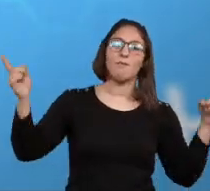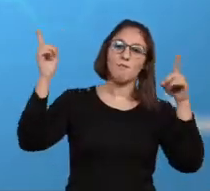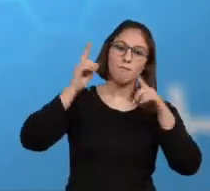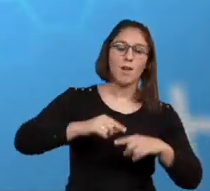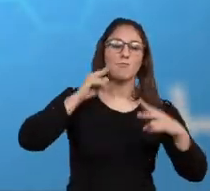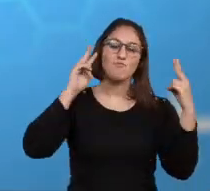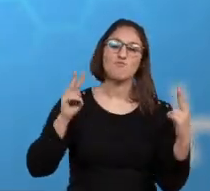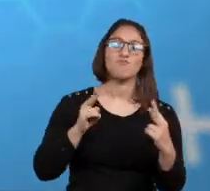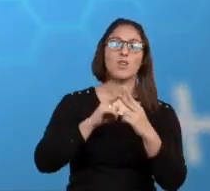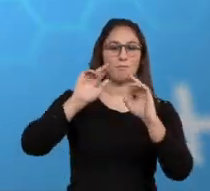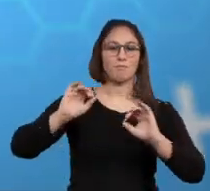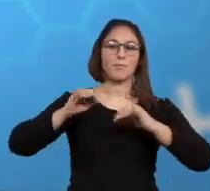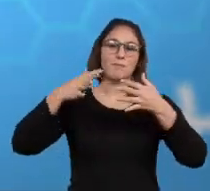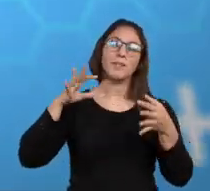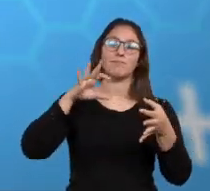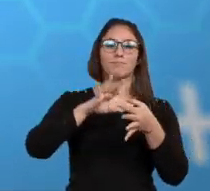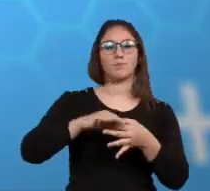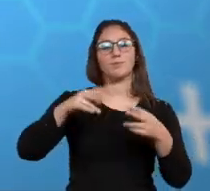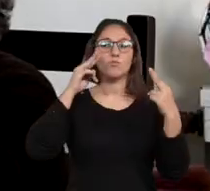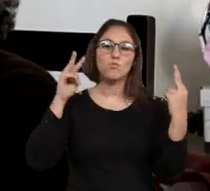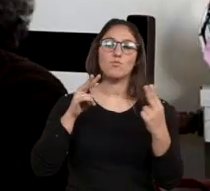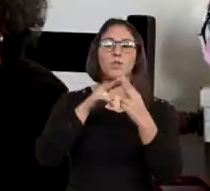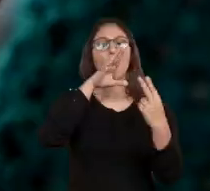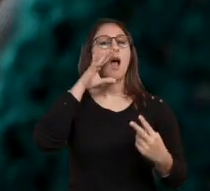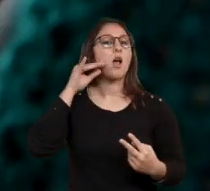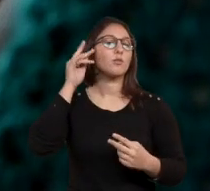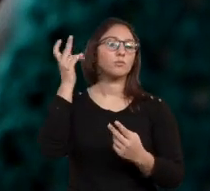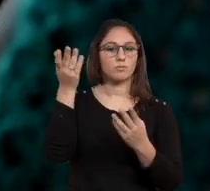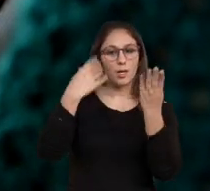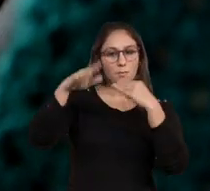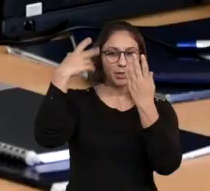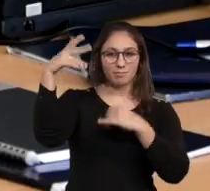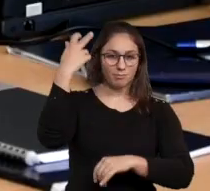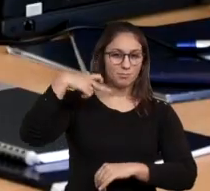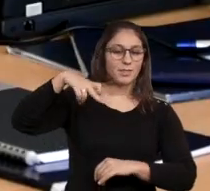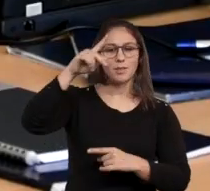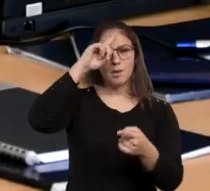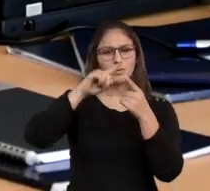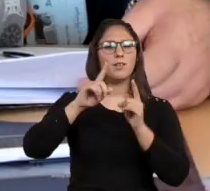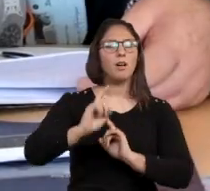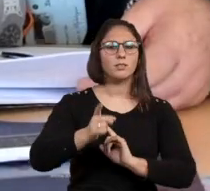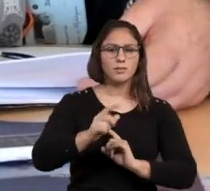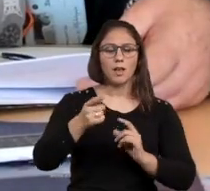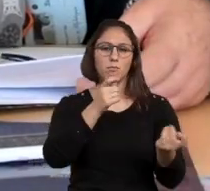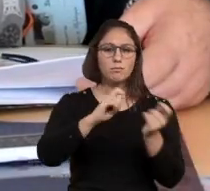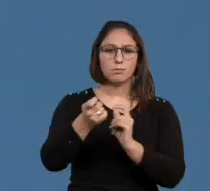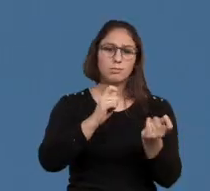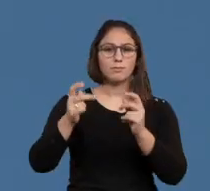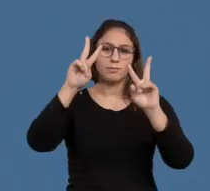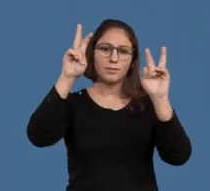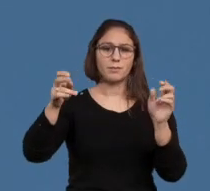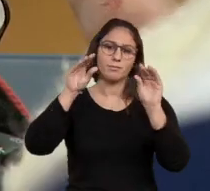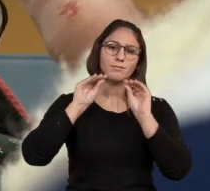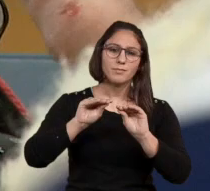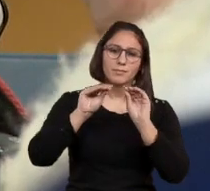Recuperamos o primeiro encontro de educação de adultos para a vida, que teve como objetivo o debate de questões em torno do tema